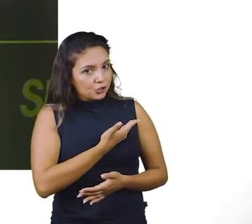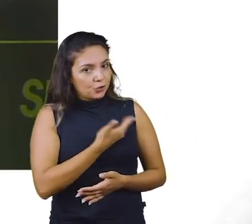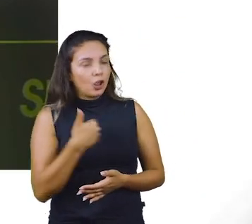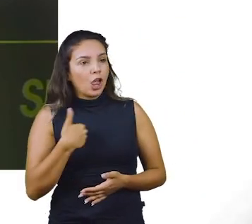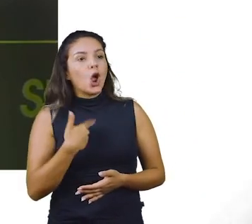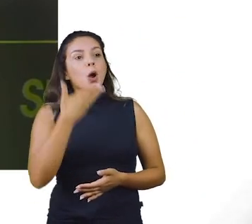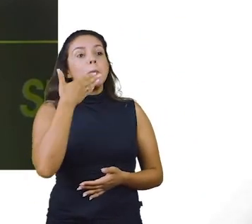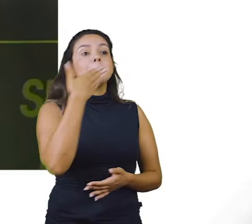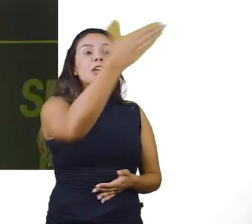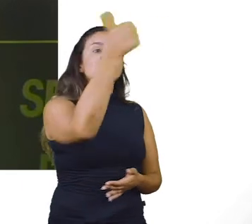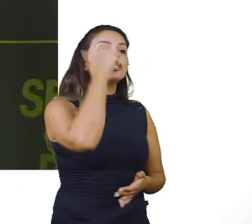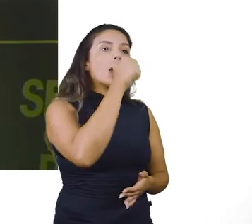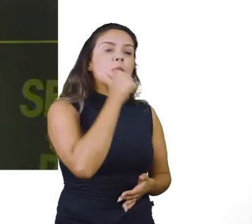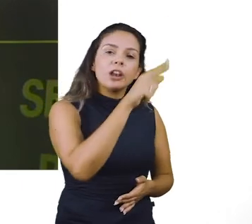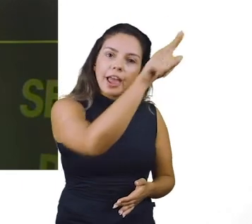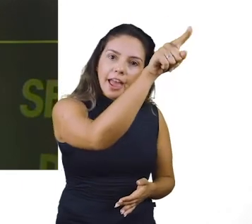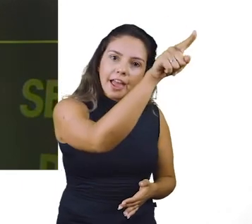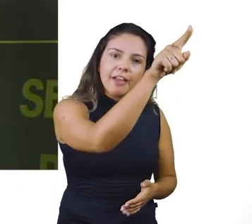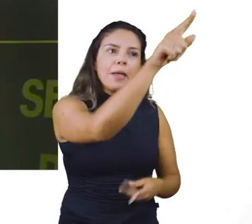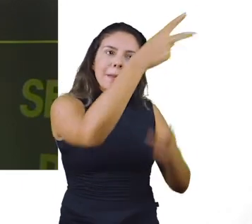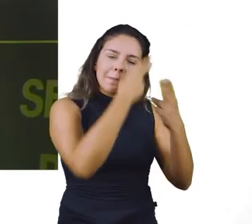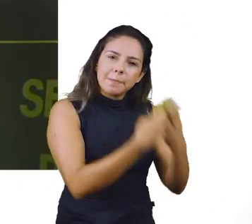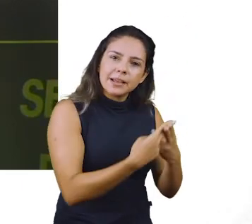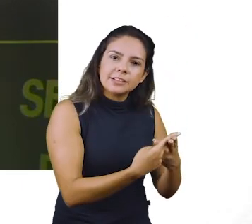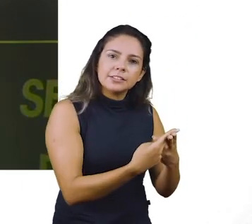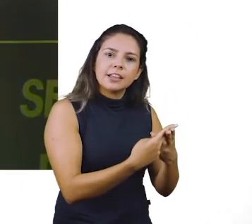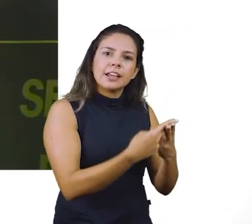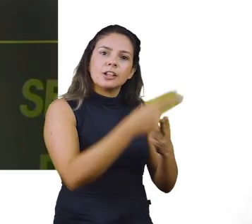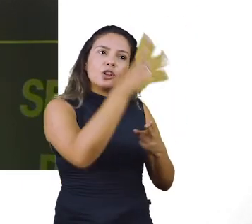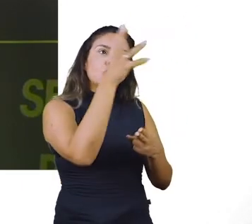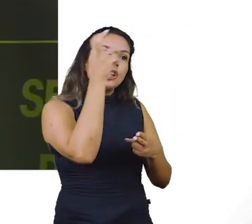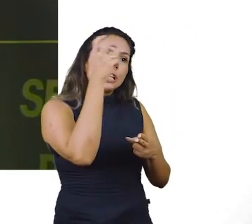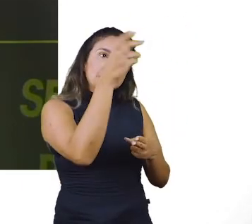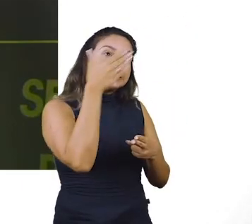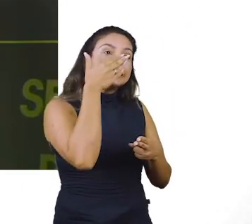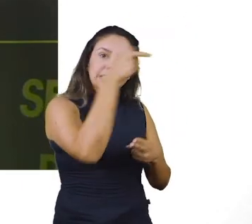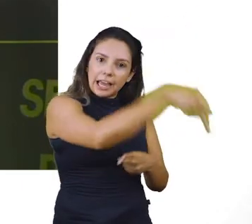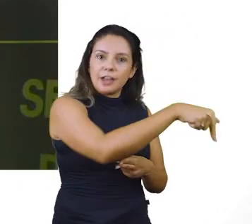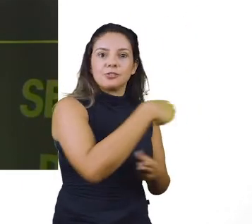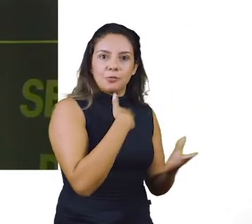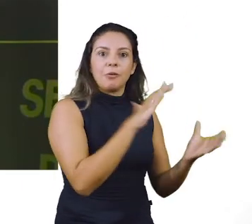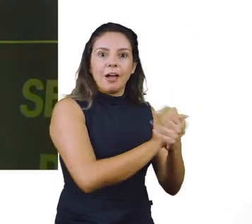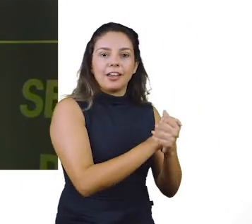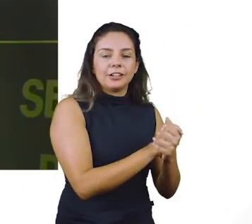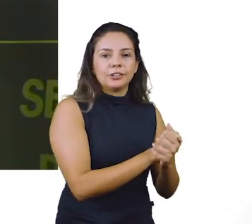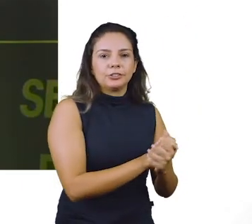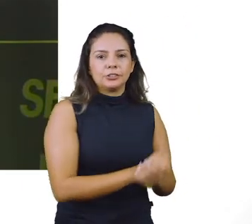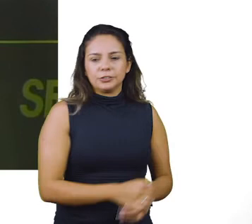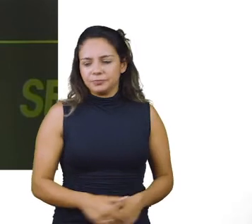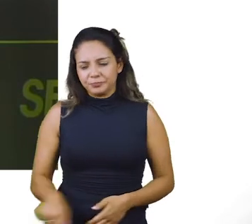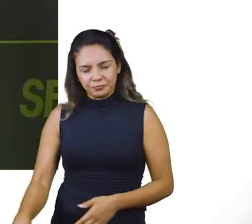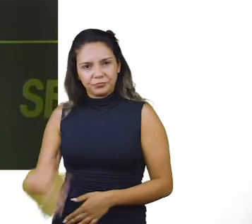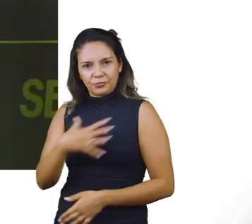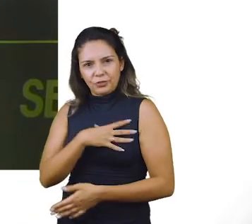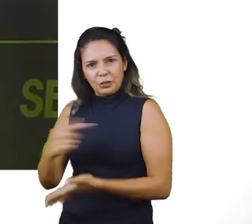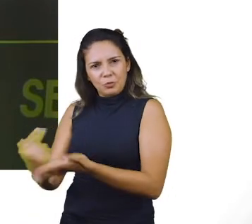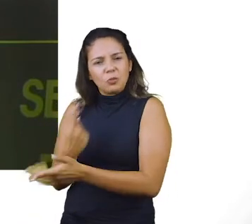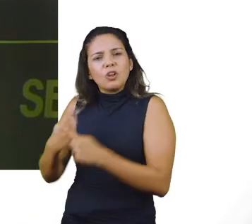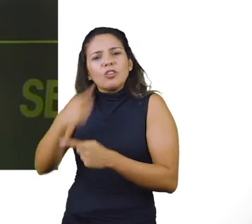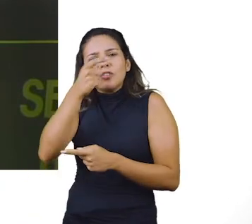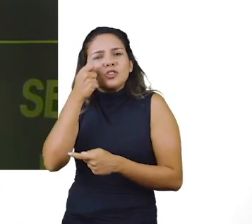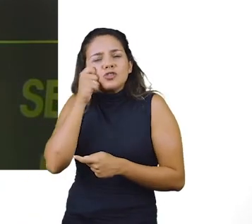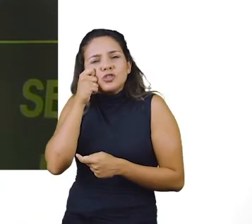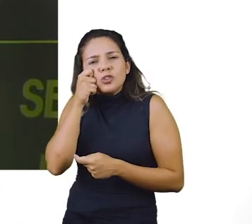tão perversa, que tivesse paciência e fosse dormir com ele. Nossa mãe, por que chorais? Nosso lenço vos